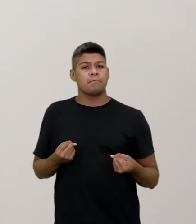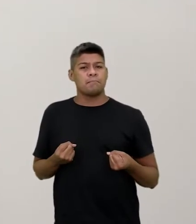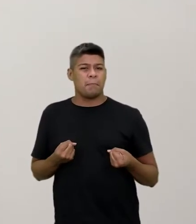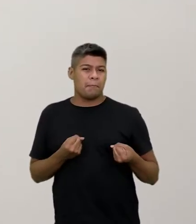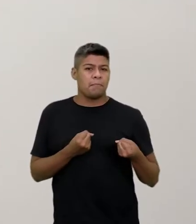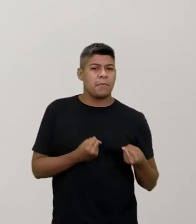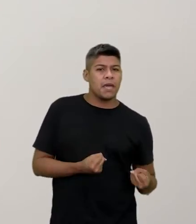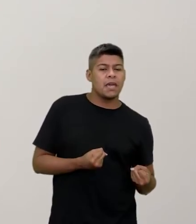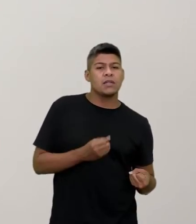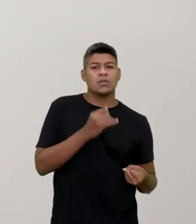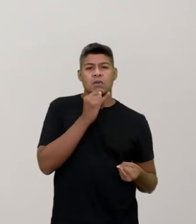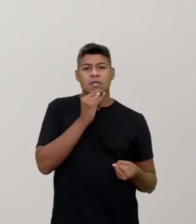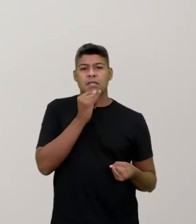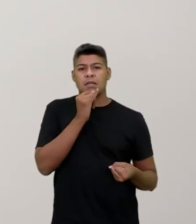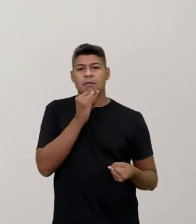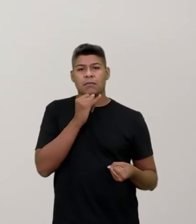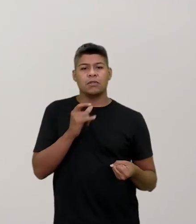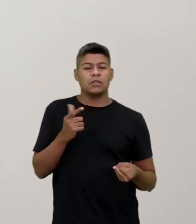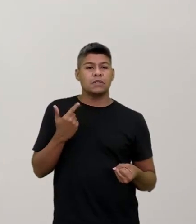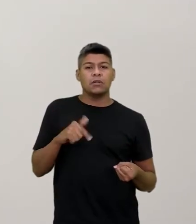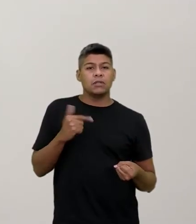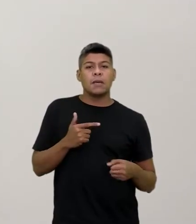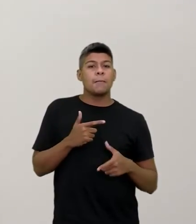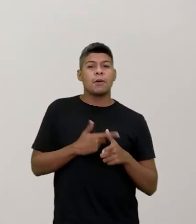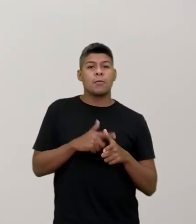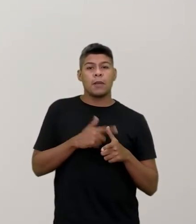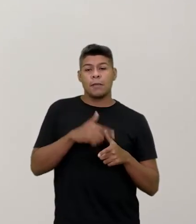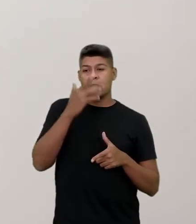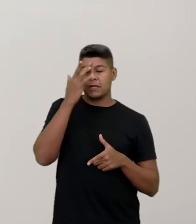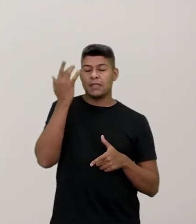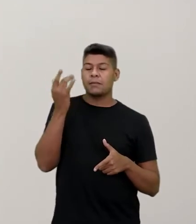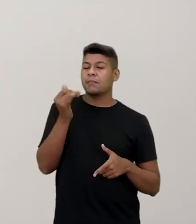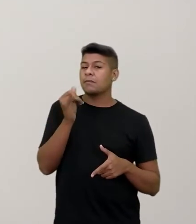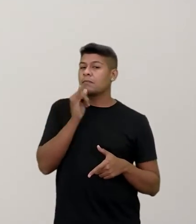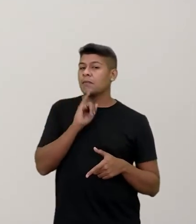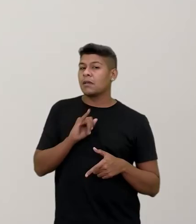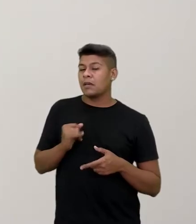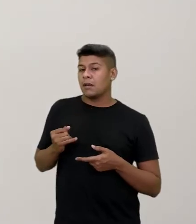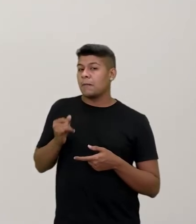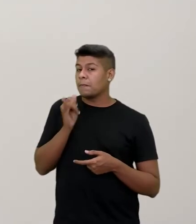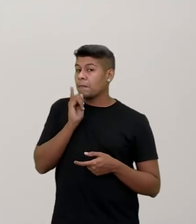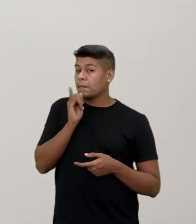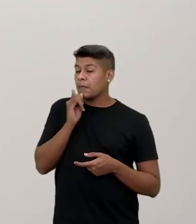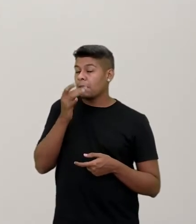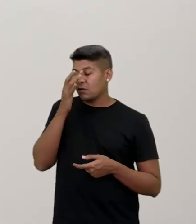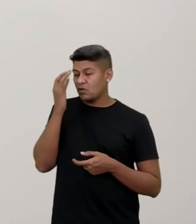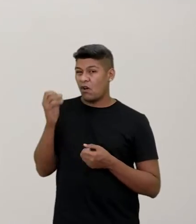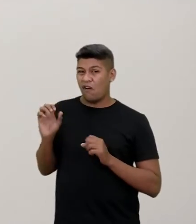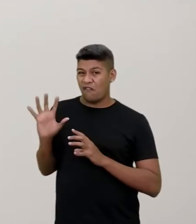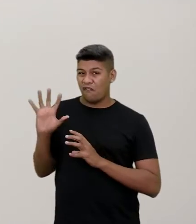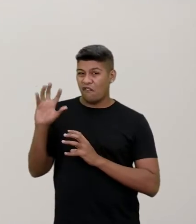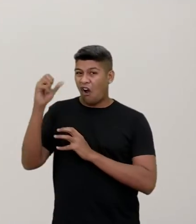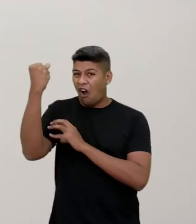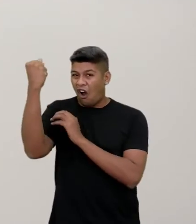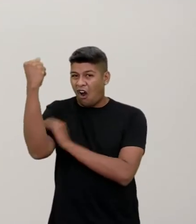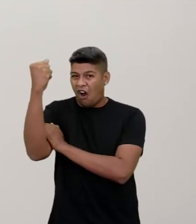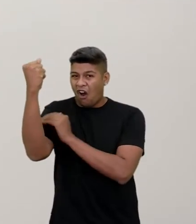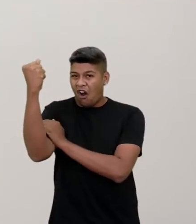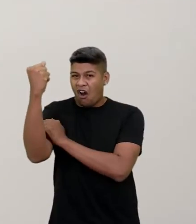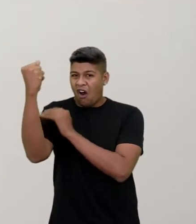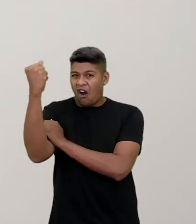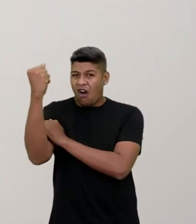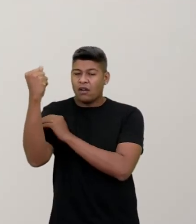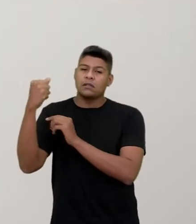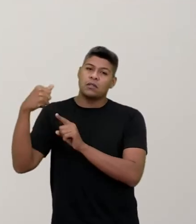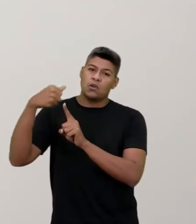Então, por exemplo, não há essas covardias, por exemplo, de alguém muito mais pesado que outro lutar na mesma categoria. E as pessoas estão